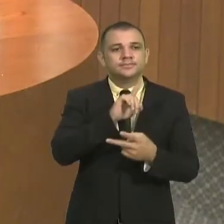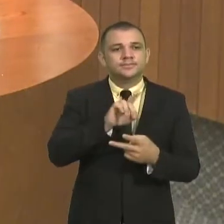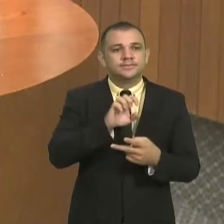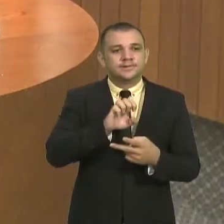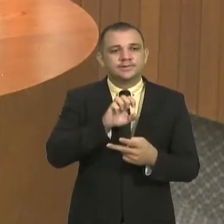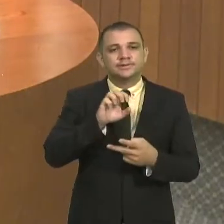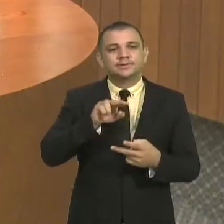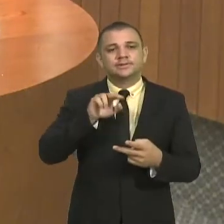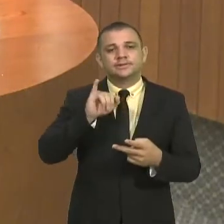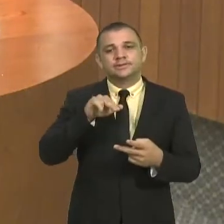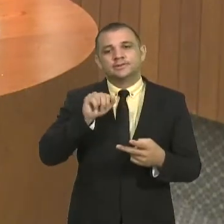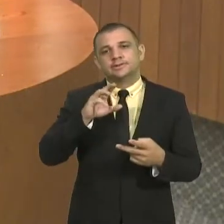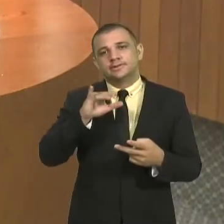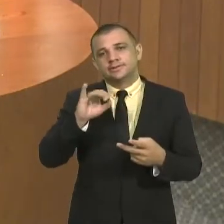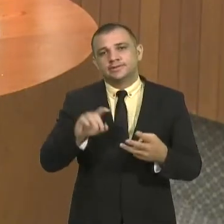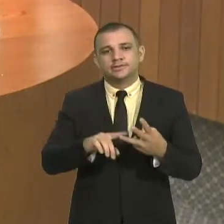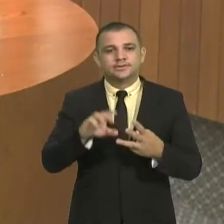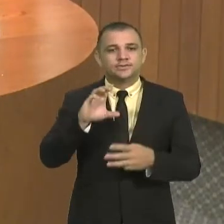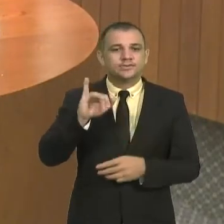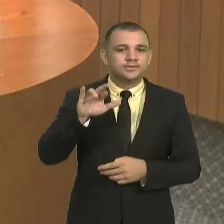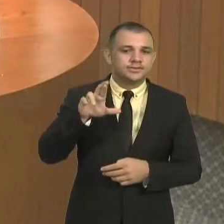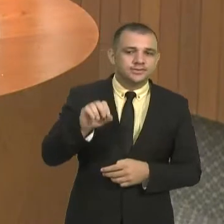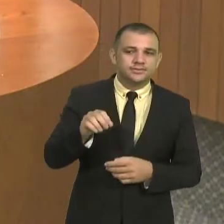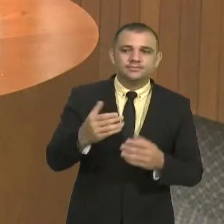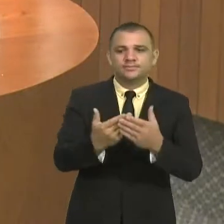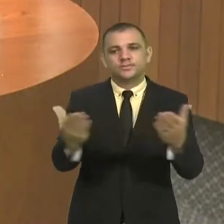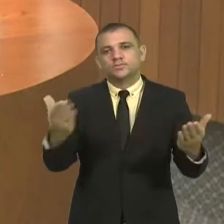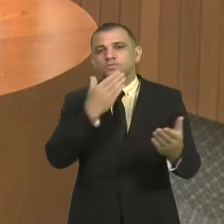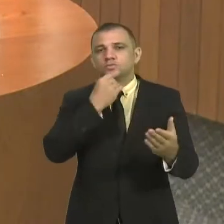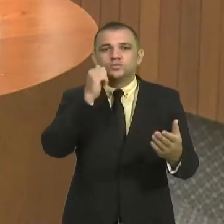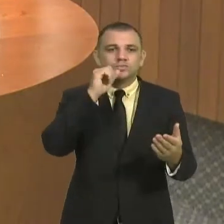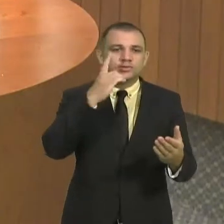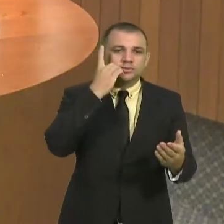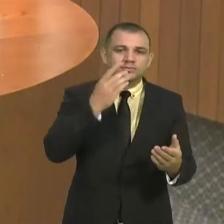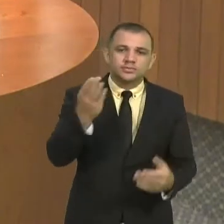Ciro, enfim, todos vocês, deputados e deputadas, deputado Iglésio,